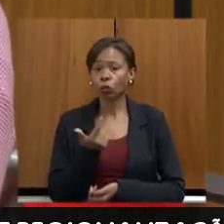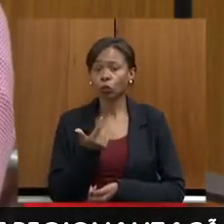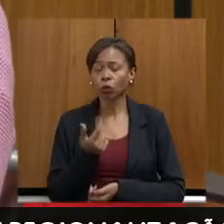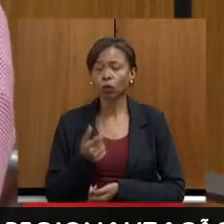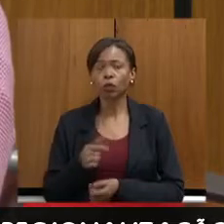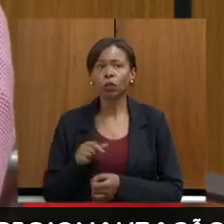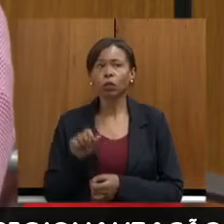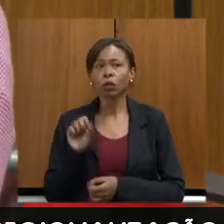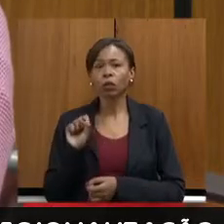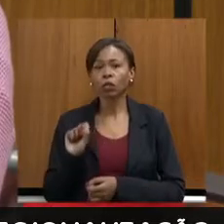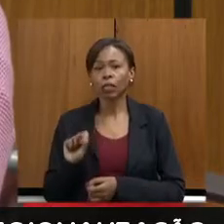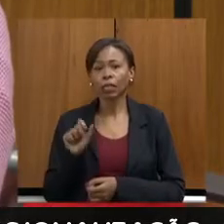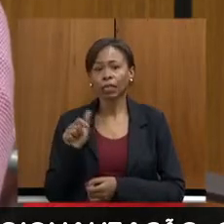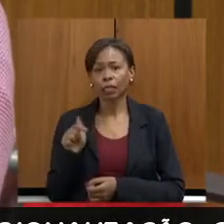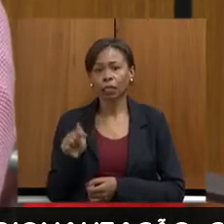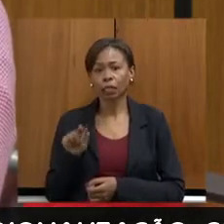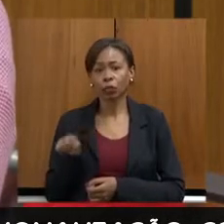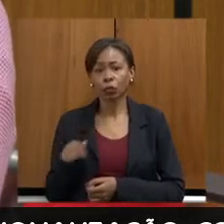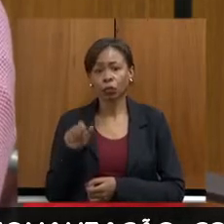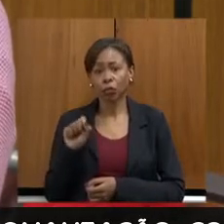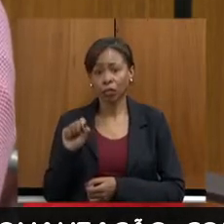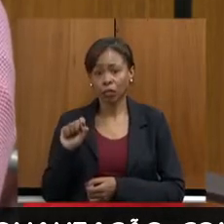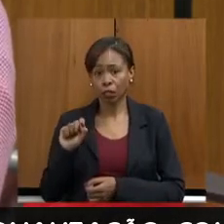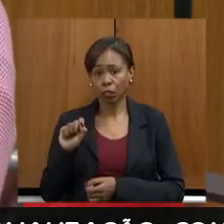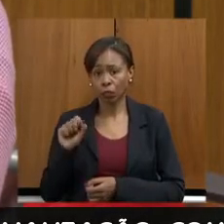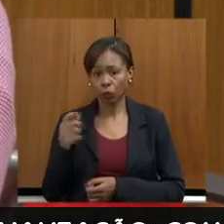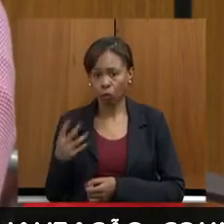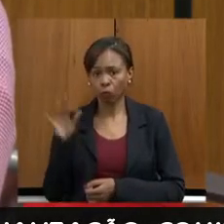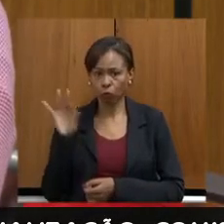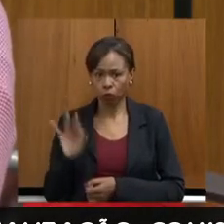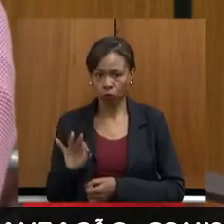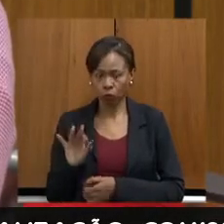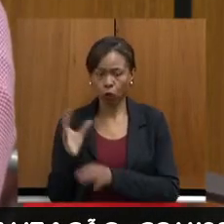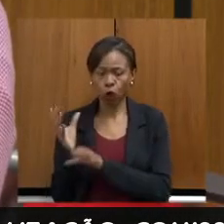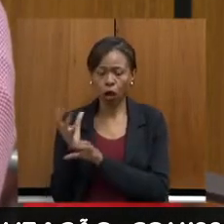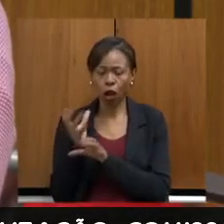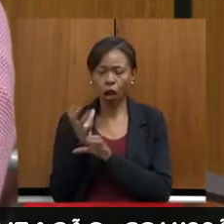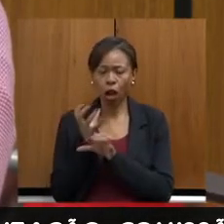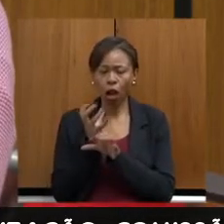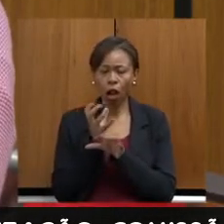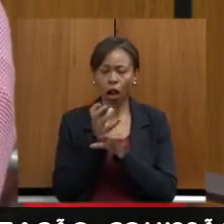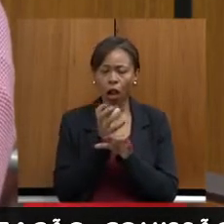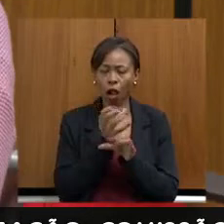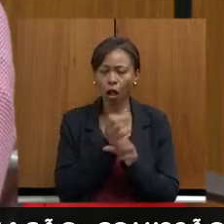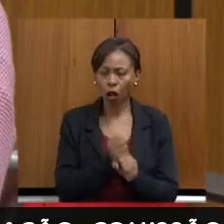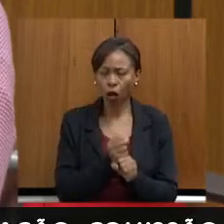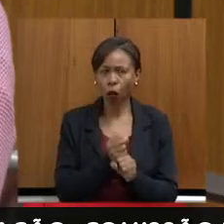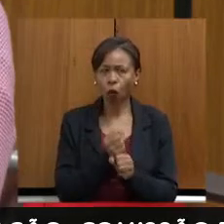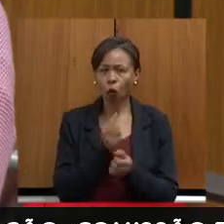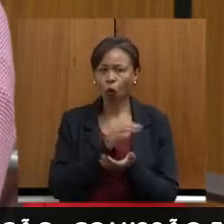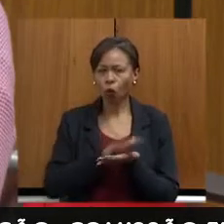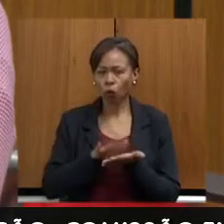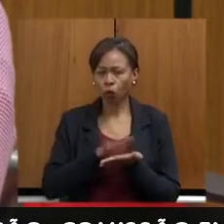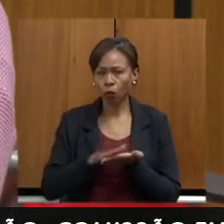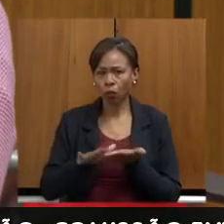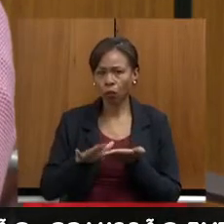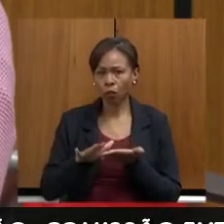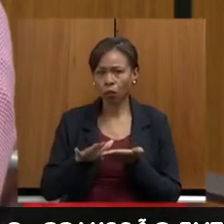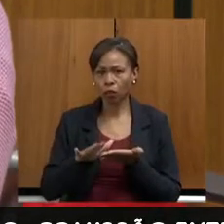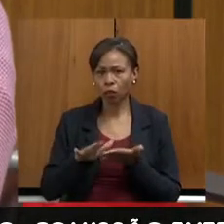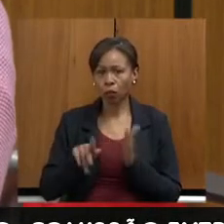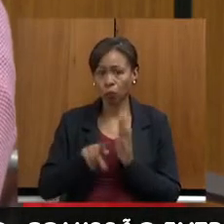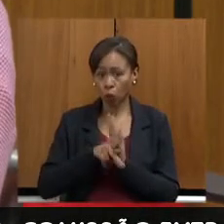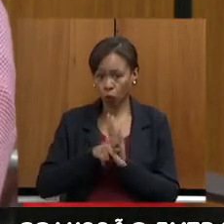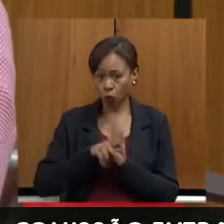87,7 tenta e quatro por cento do total das despesas liquidadas da da